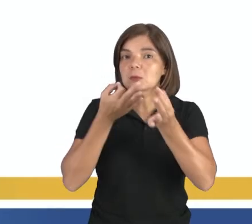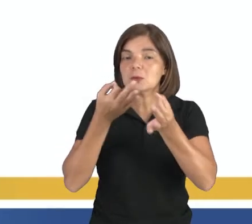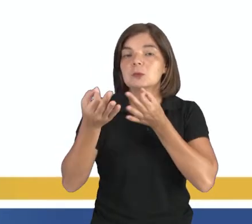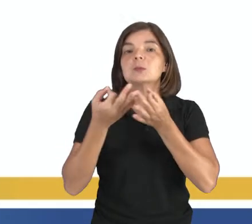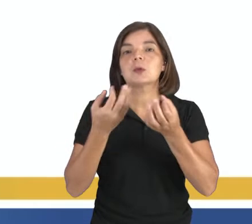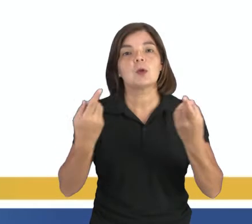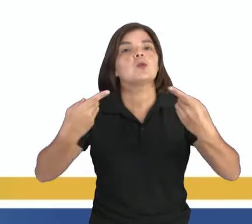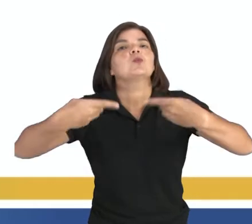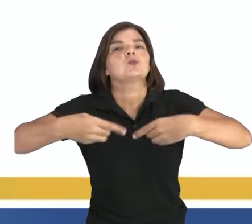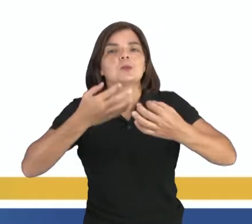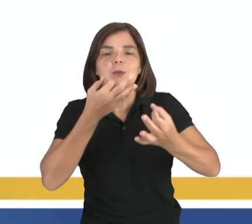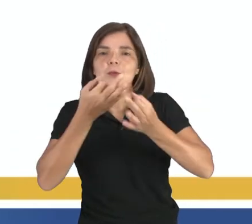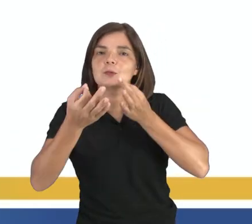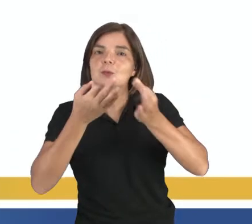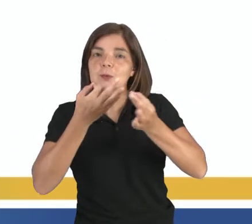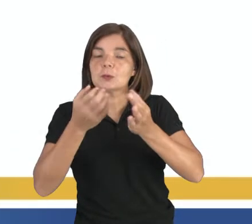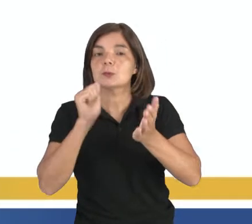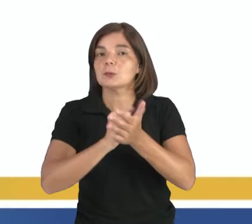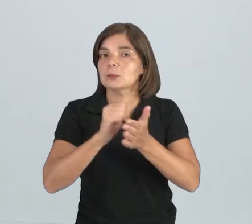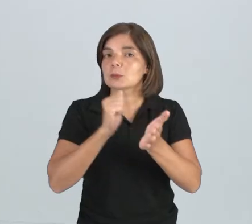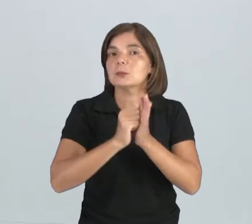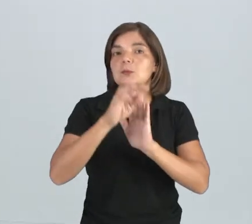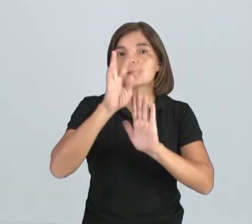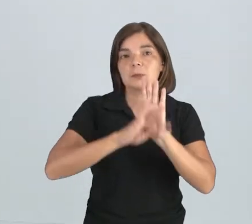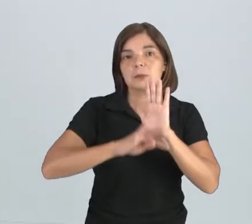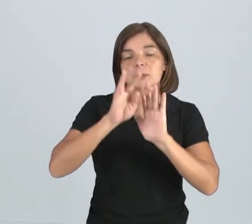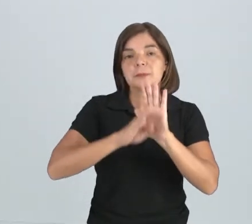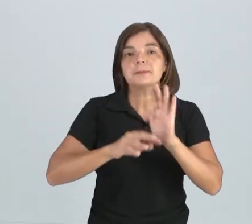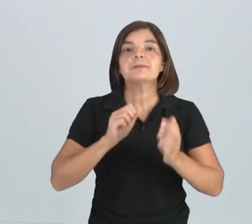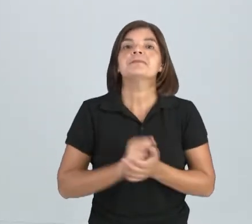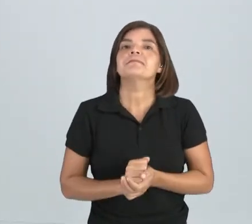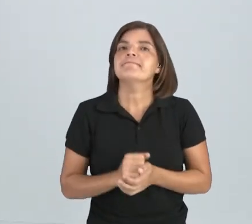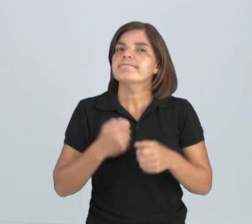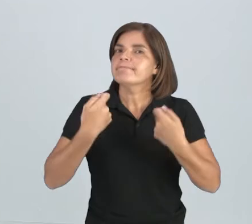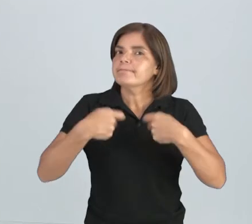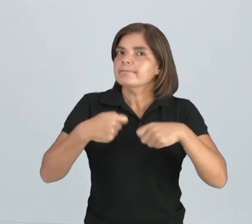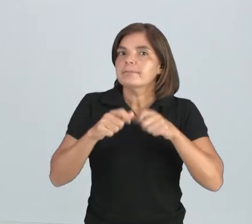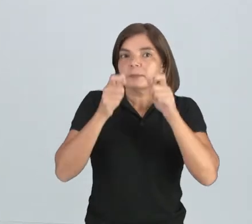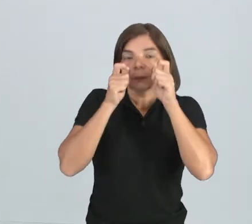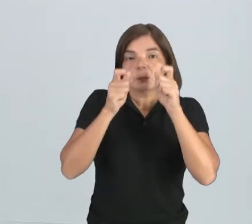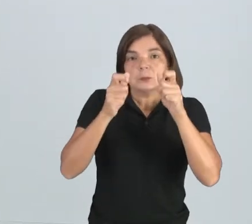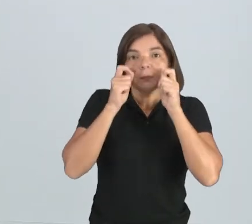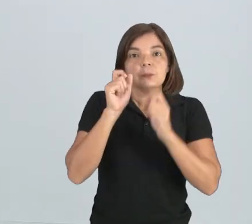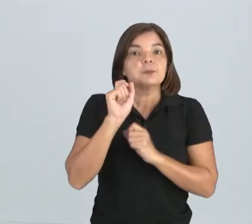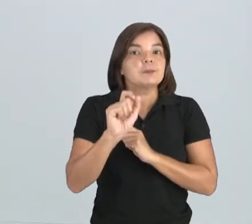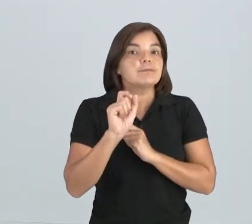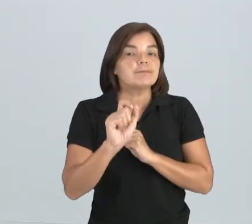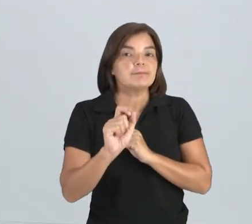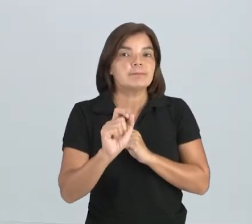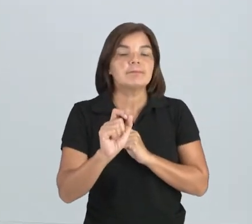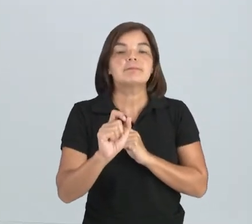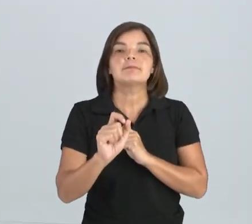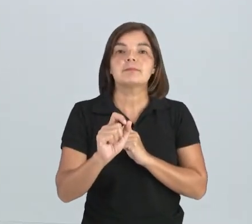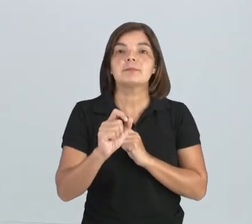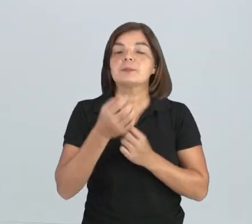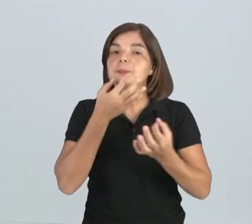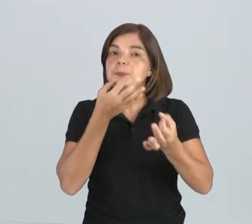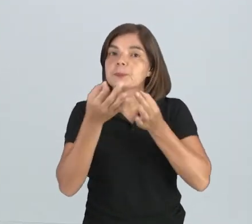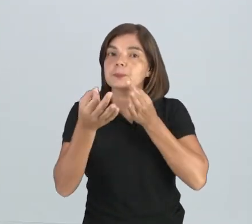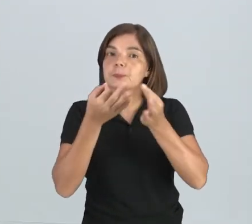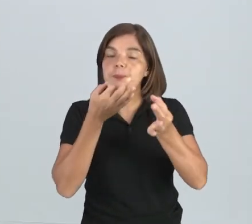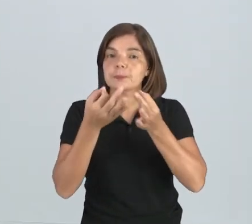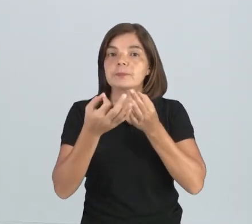e contra-argumentação na produção de textos, ou seja, devemos sempre buscar